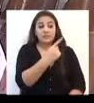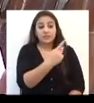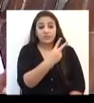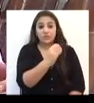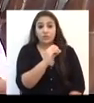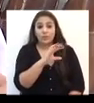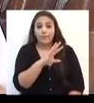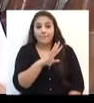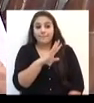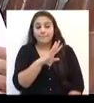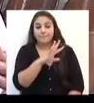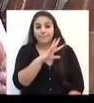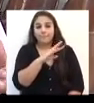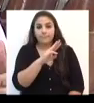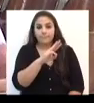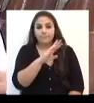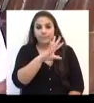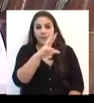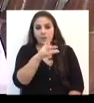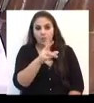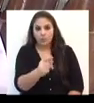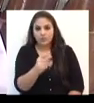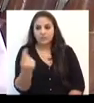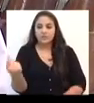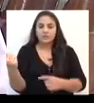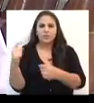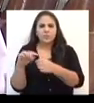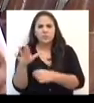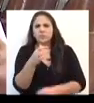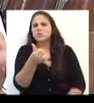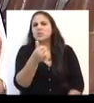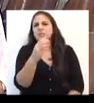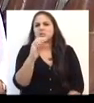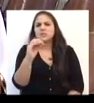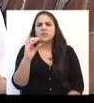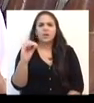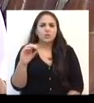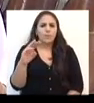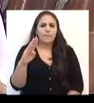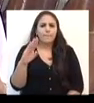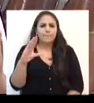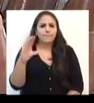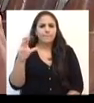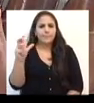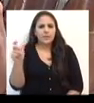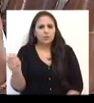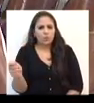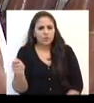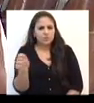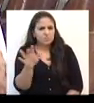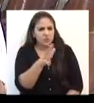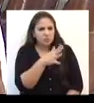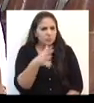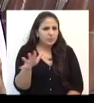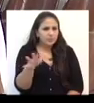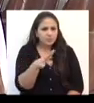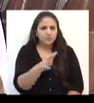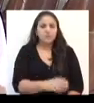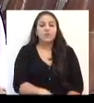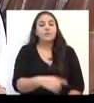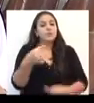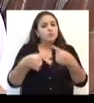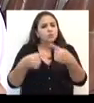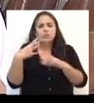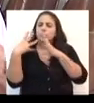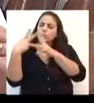hoje ao patamar de quase 600 milhões. Então, o Conselho de Desenvolvimento ele vai discutir toda a política